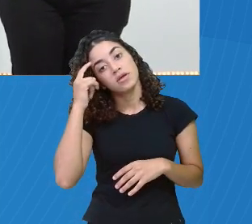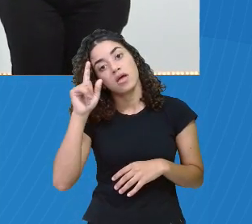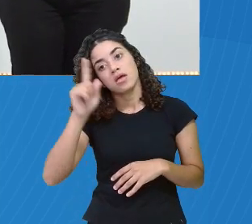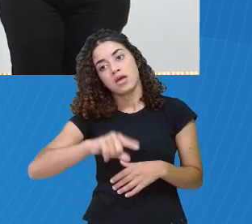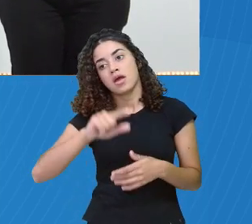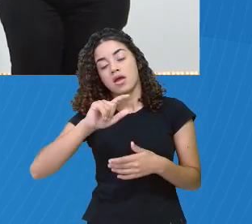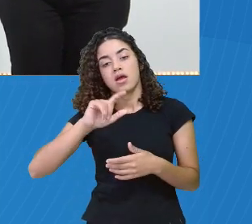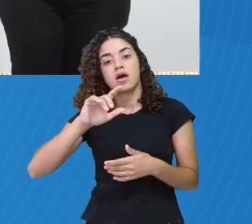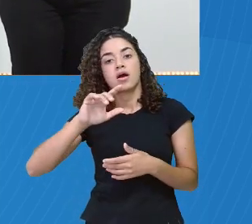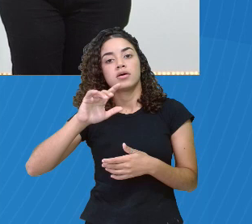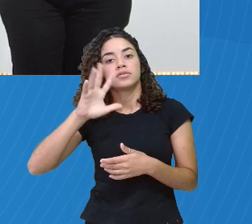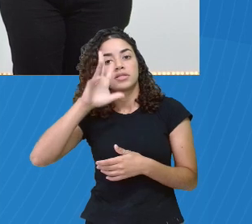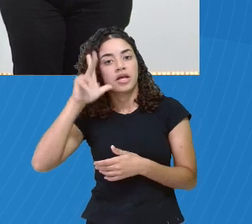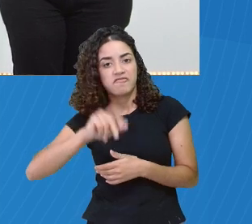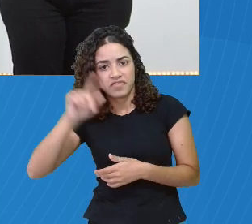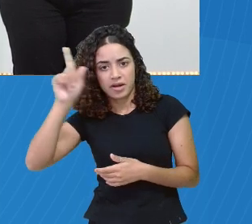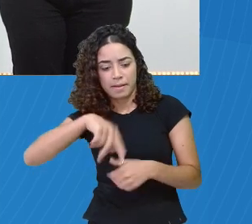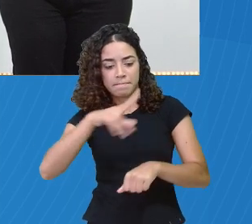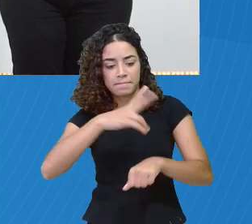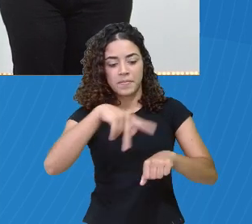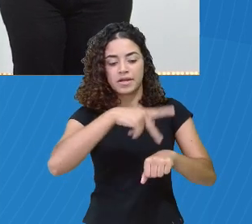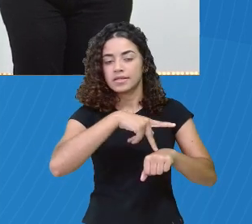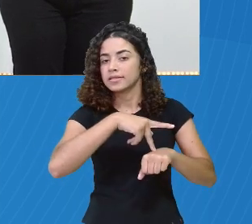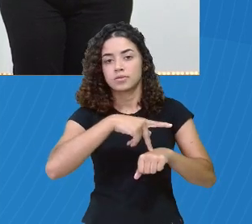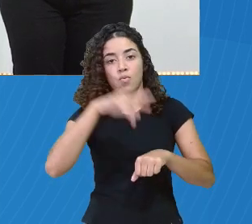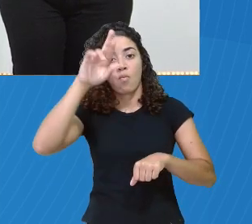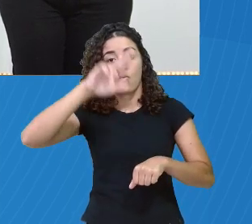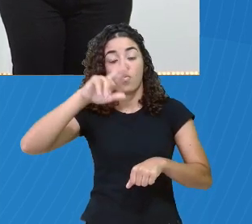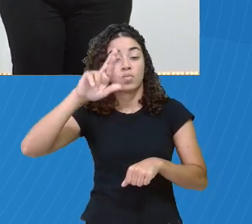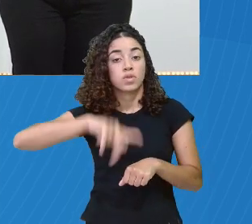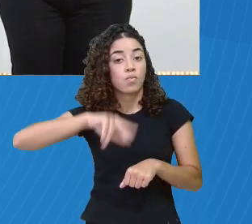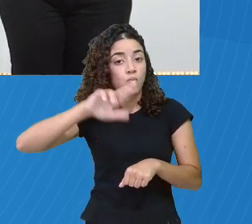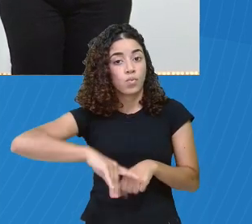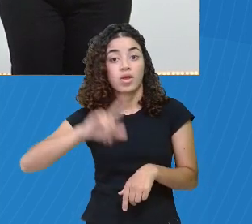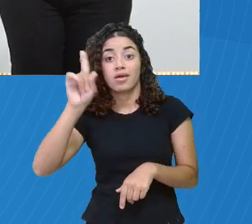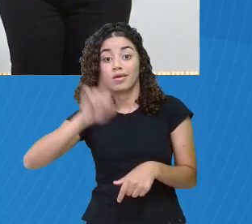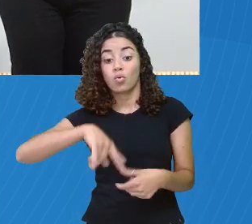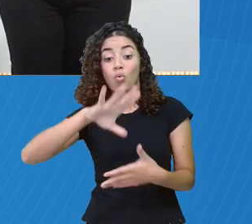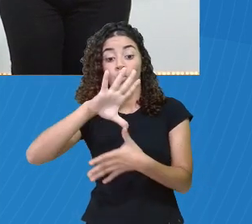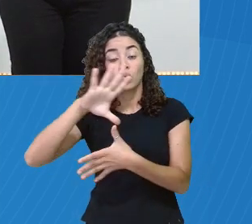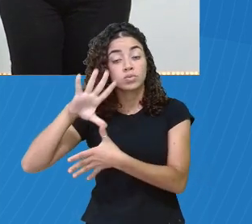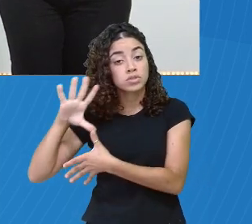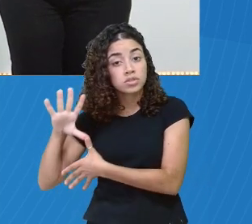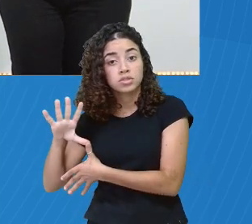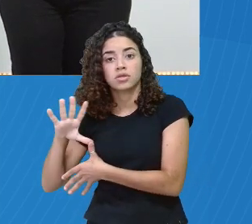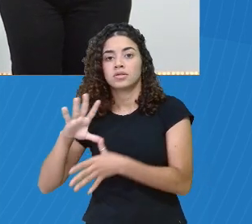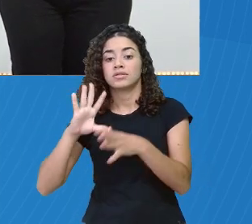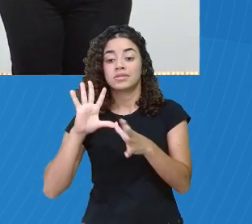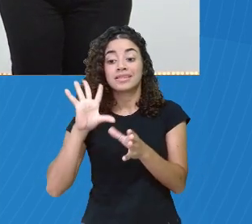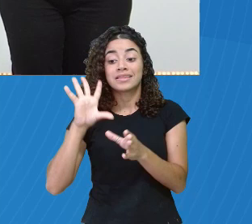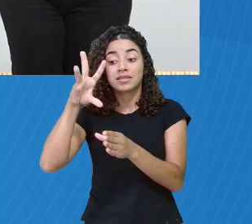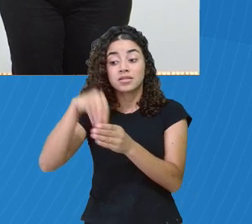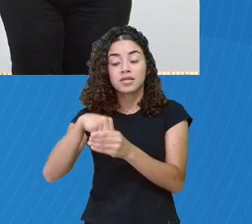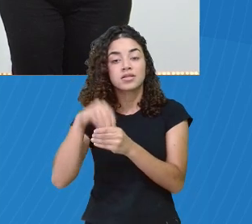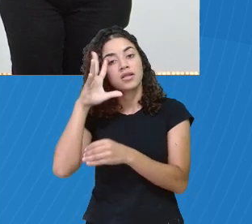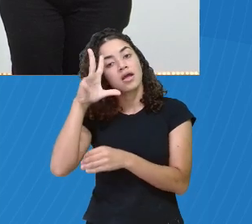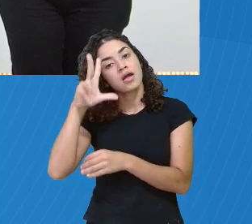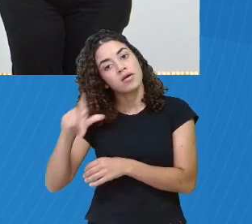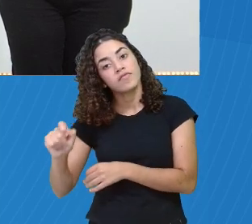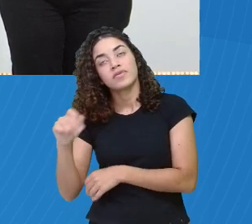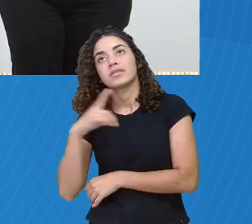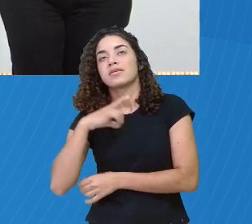África não é um país, a África é um continente, tá certo? Dentro da África